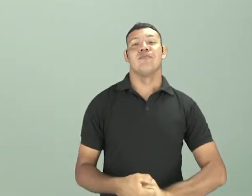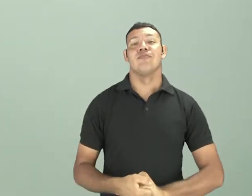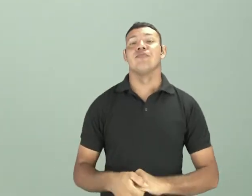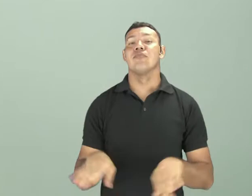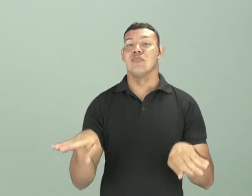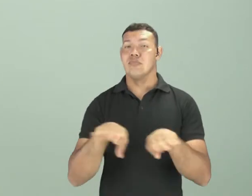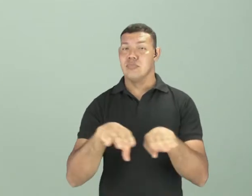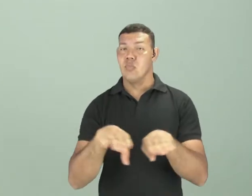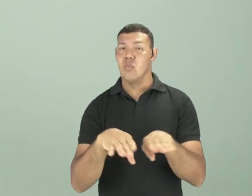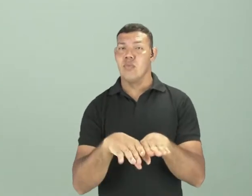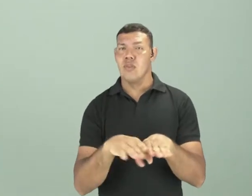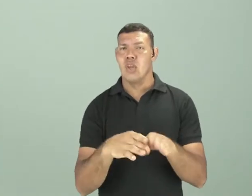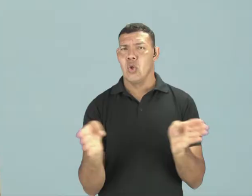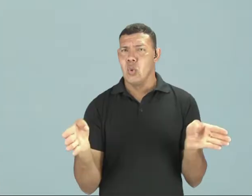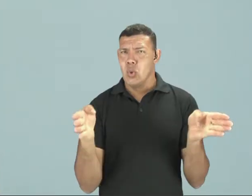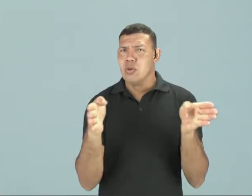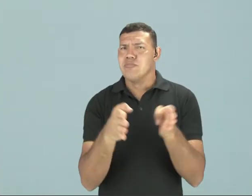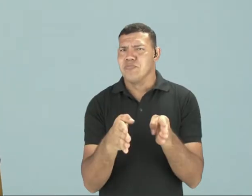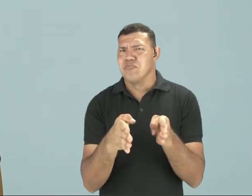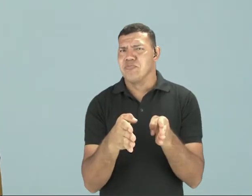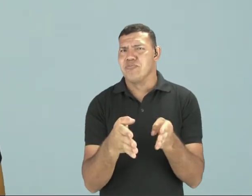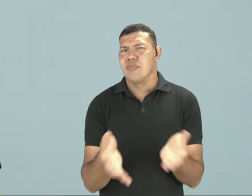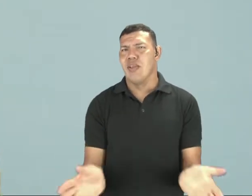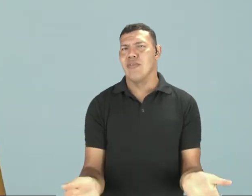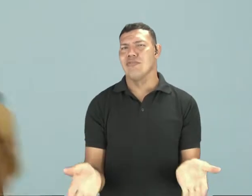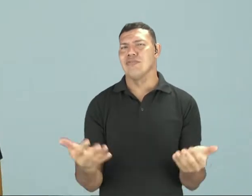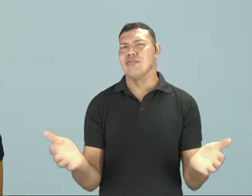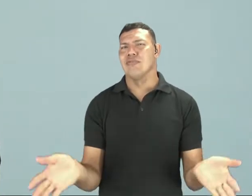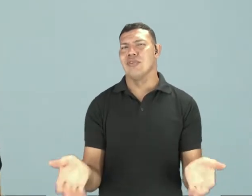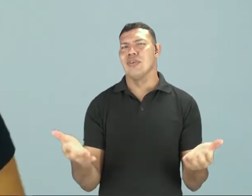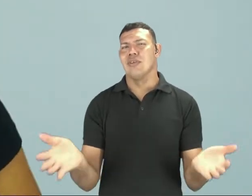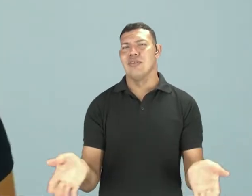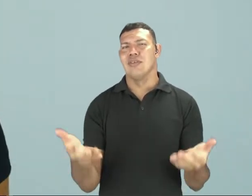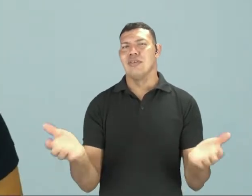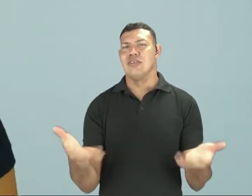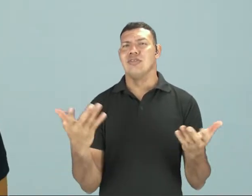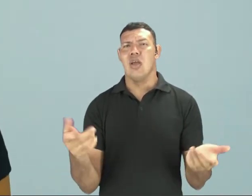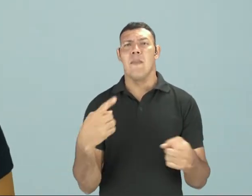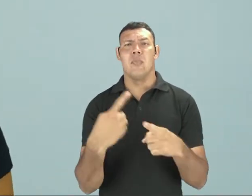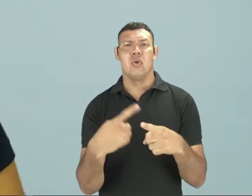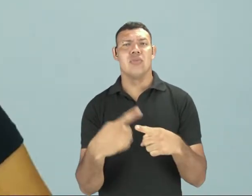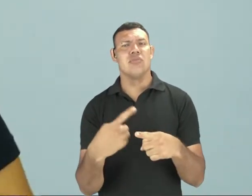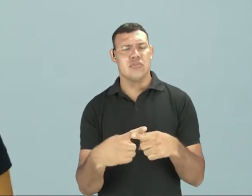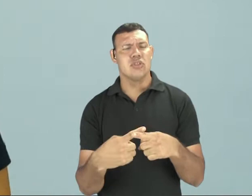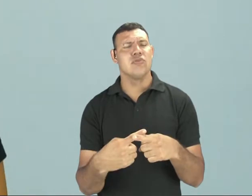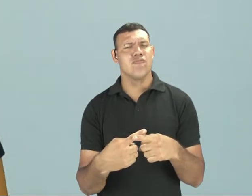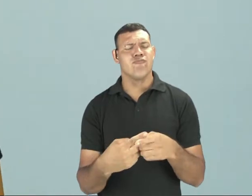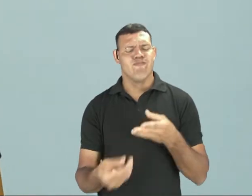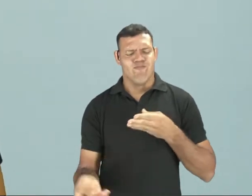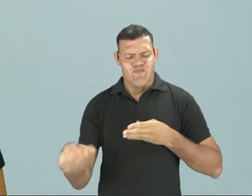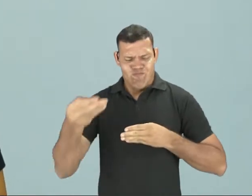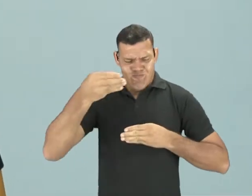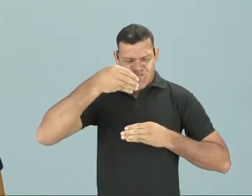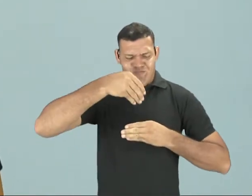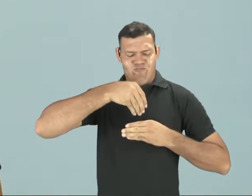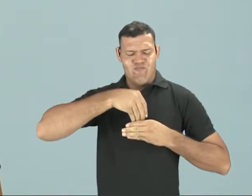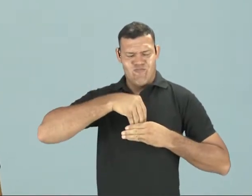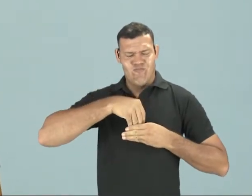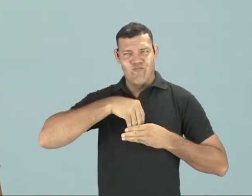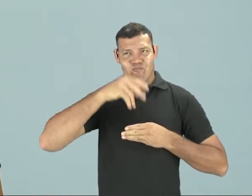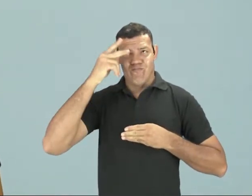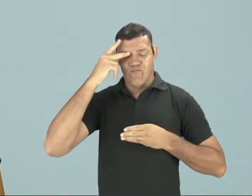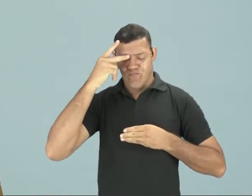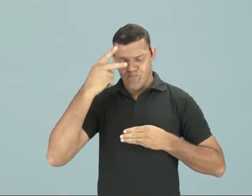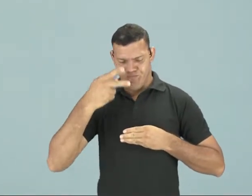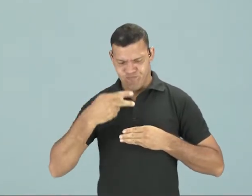também que ele é um texto curto e leve. Leve por quê? Porque ele vai te levar a refletir, a pensar sobre aquela situação do